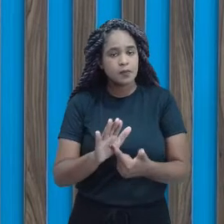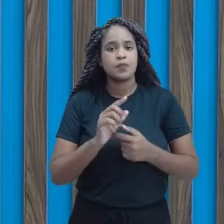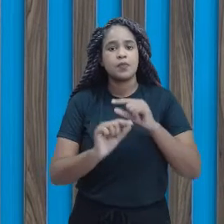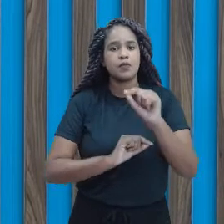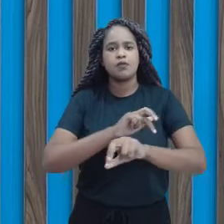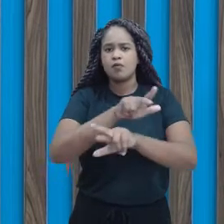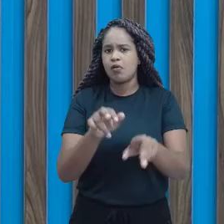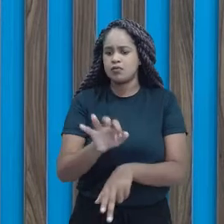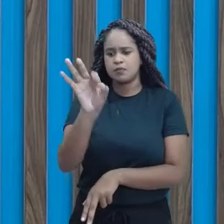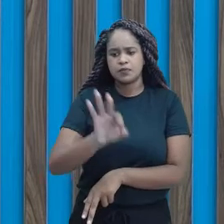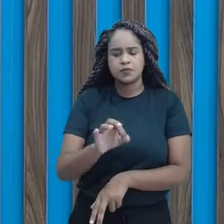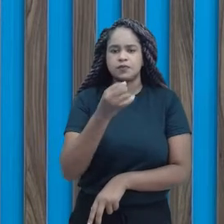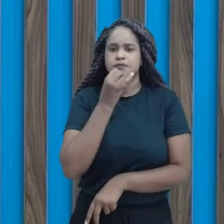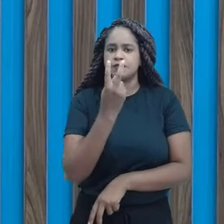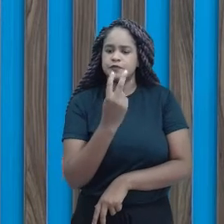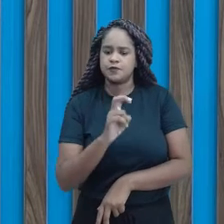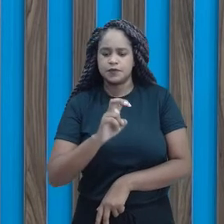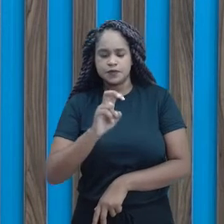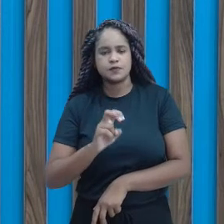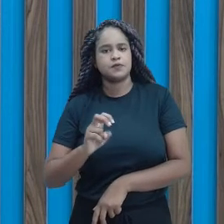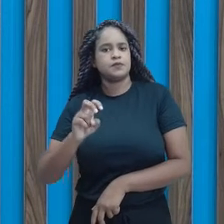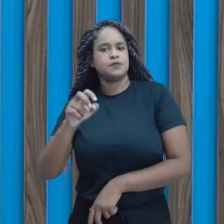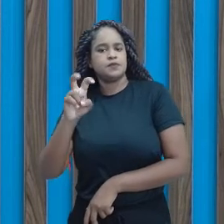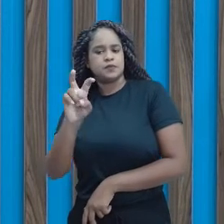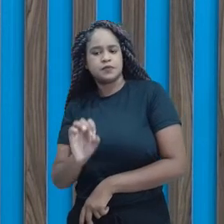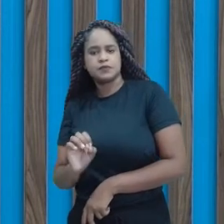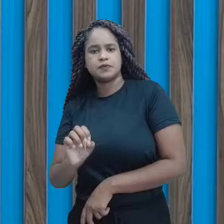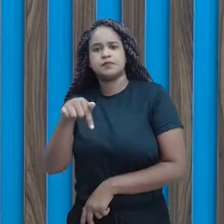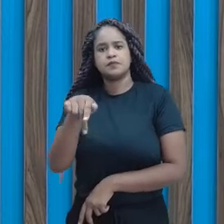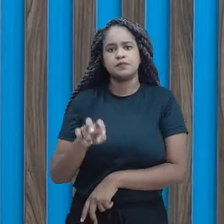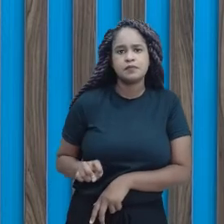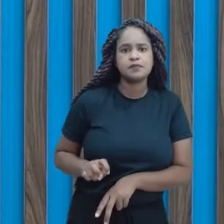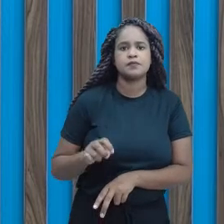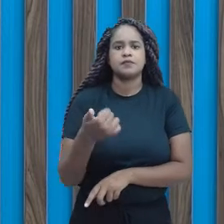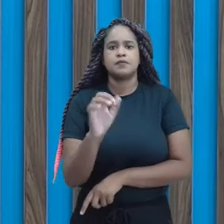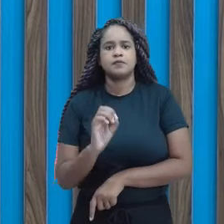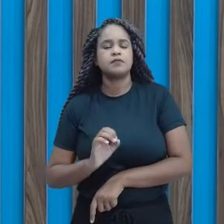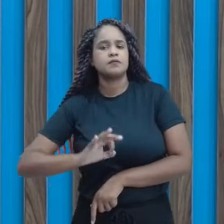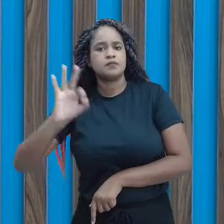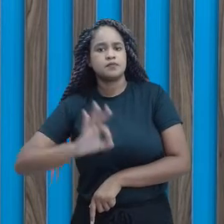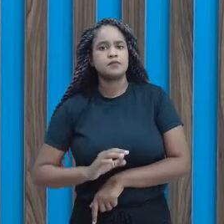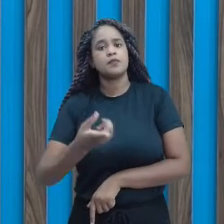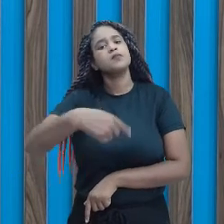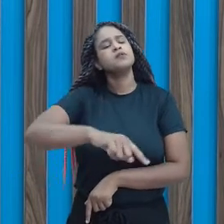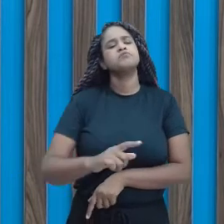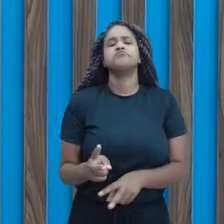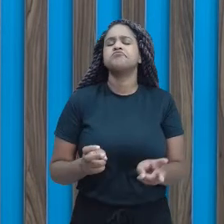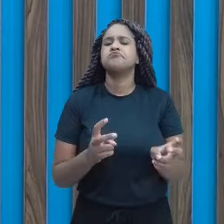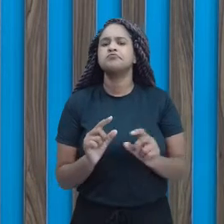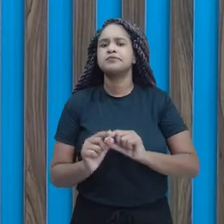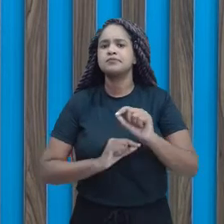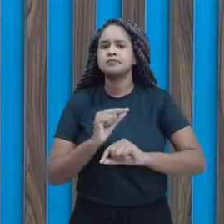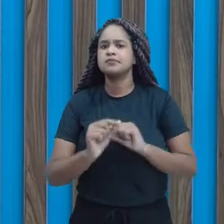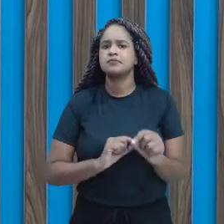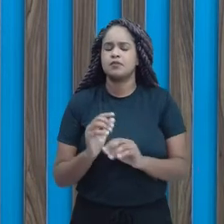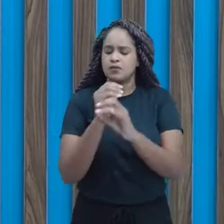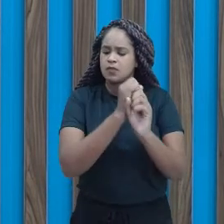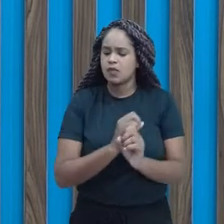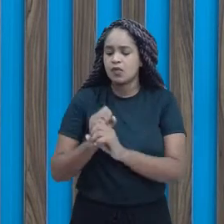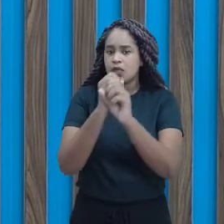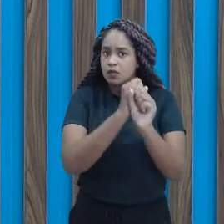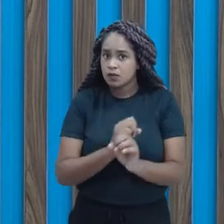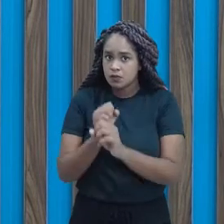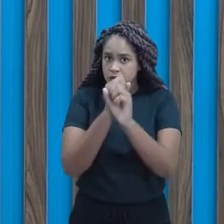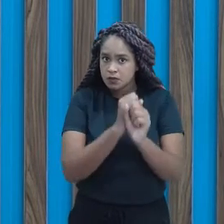especiais de 25%, 50%, 75%, 10%. E você começa a observar que esses cálculos que